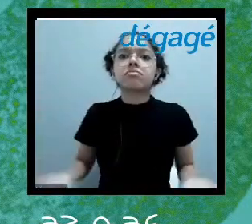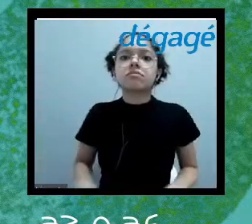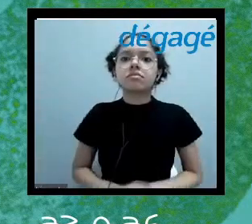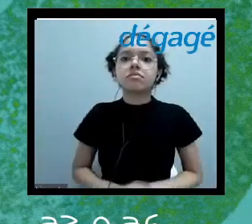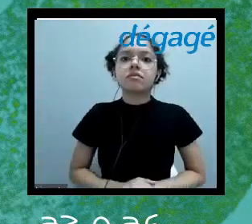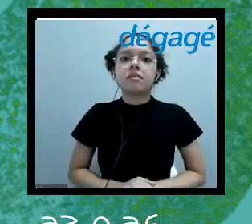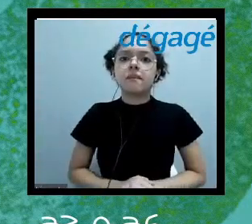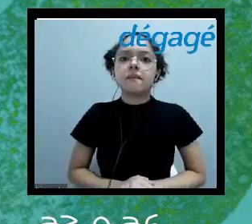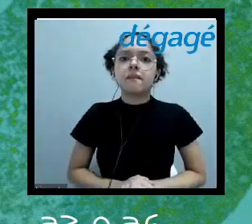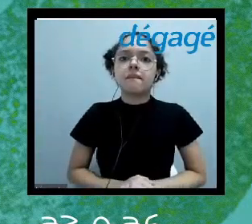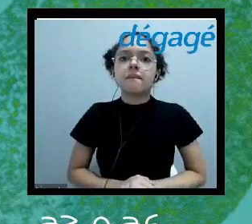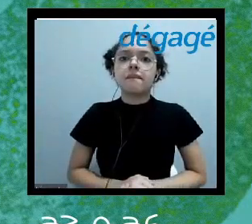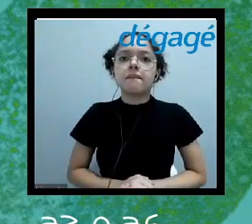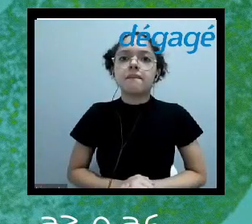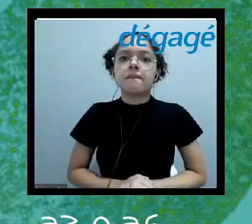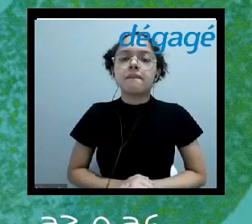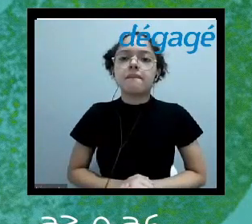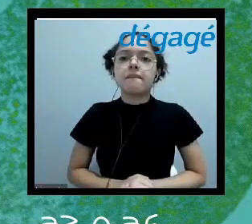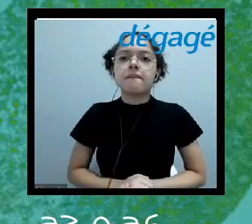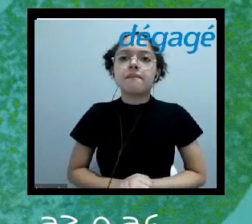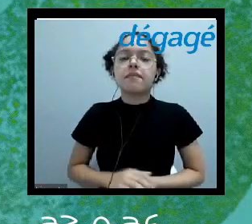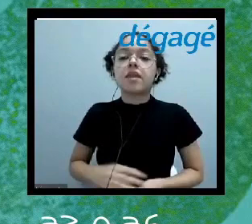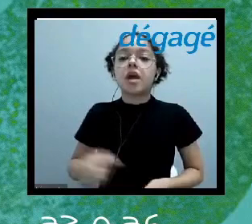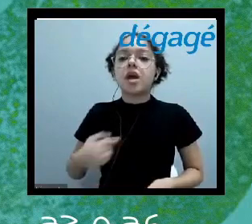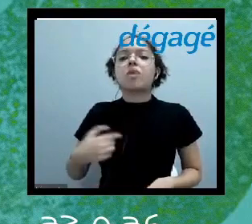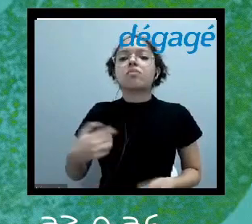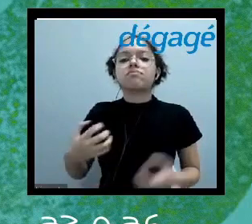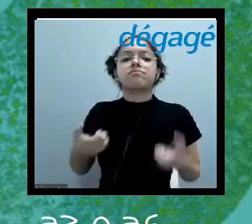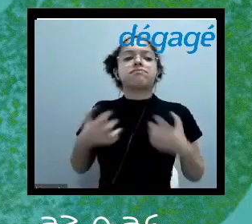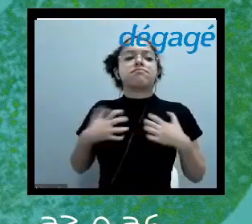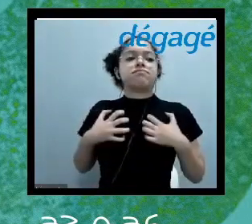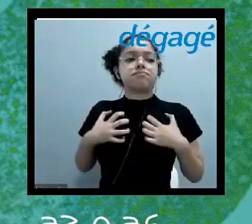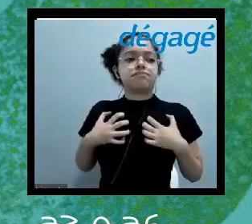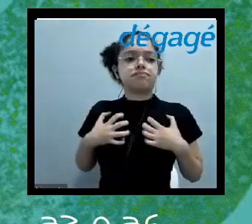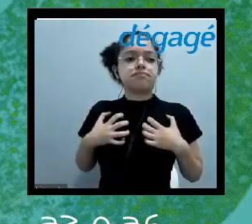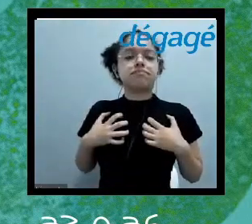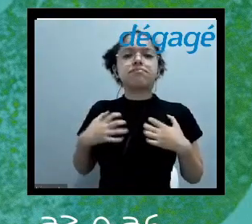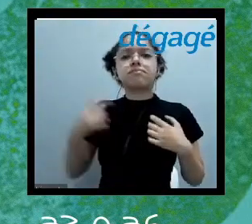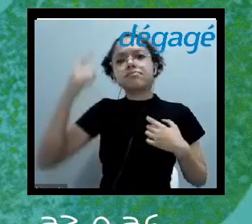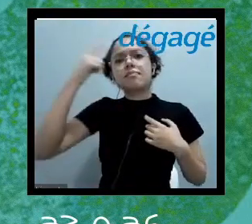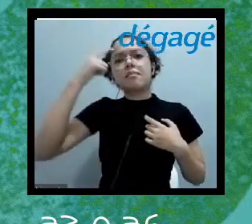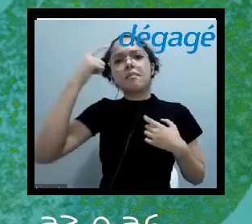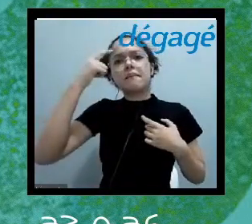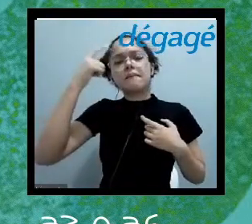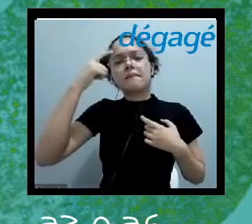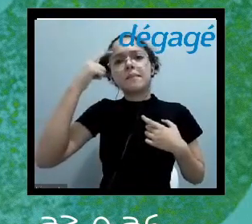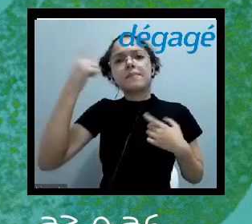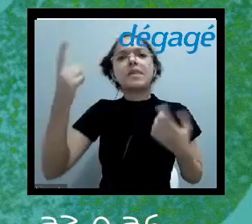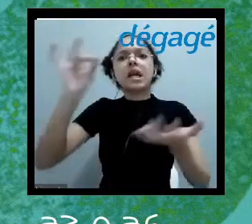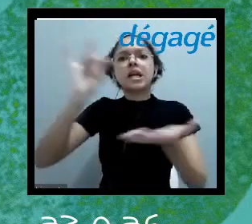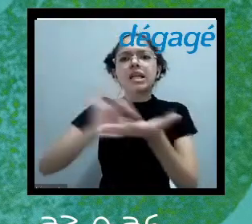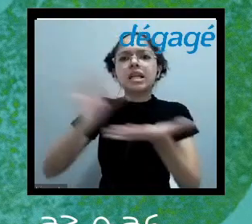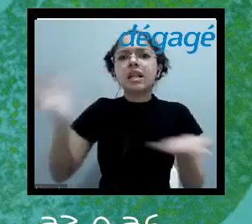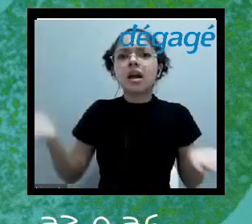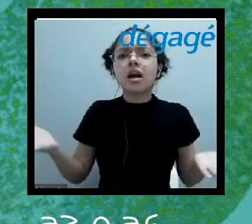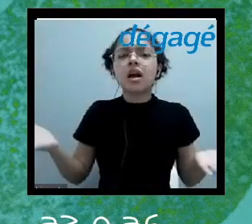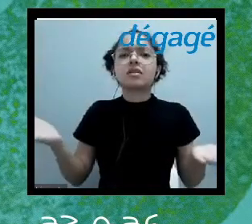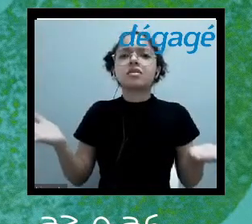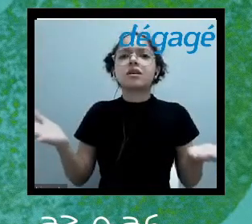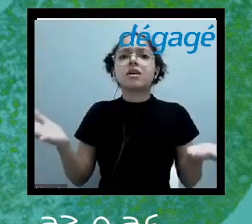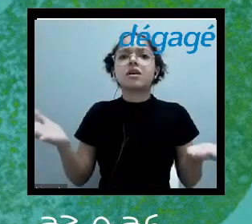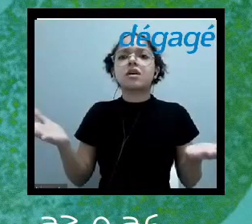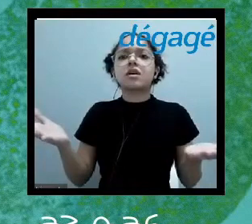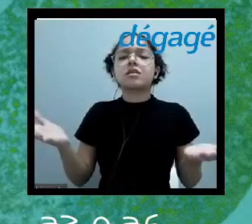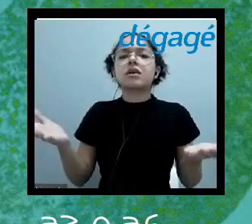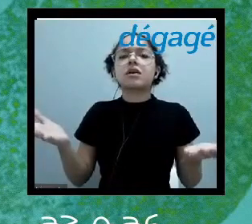Aquilo mexeu muito comigo, porque era como se eu pensasse assim, eu já sabia, eu tinha certeza, sabe? Eu tinha absoluta